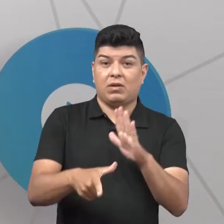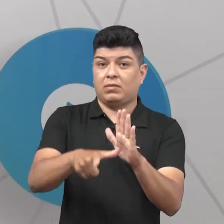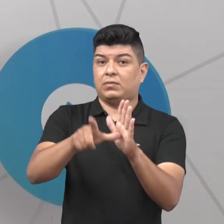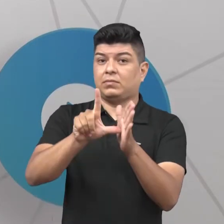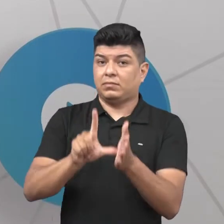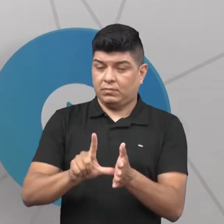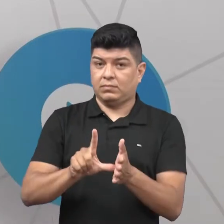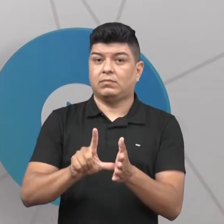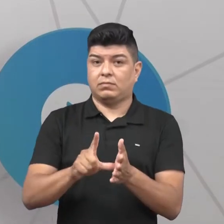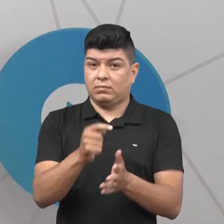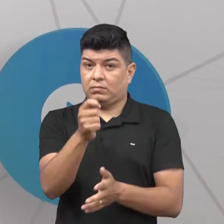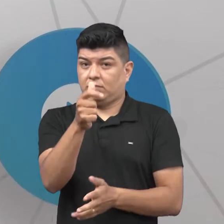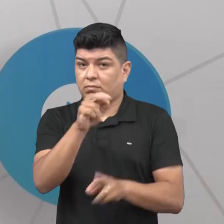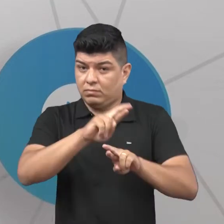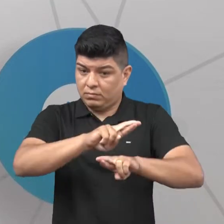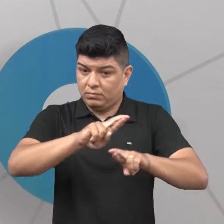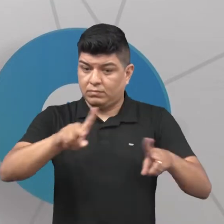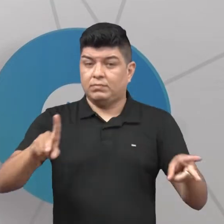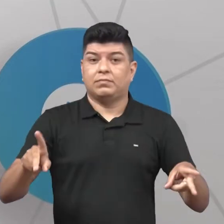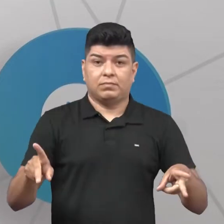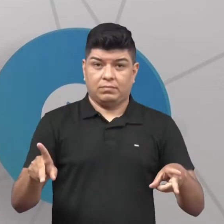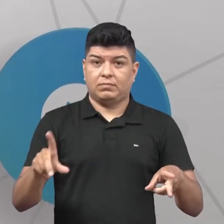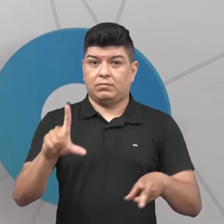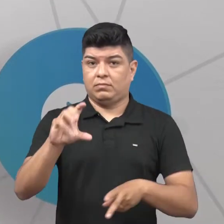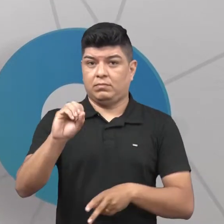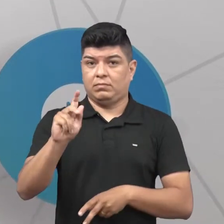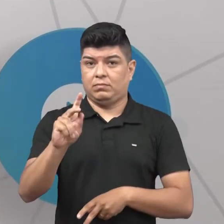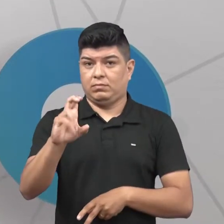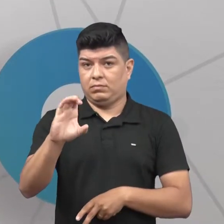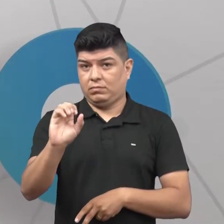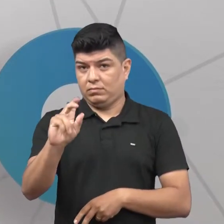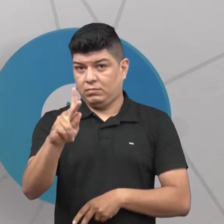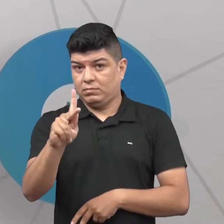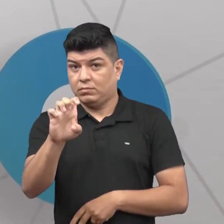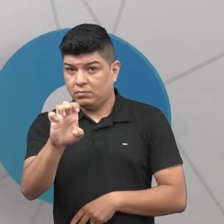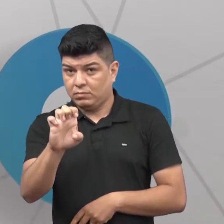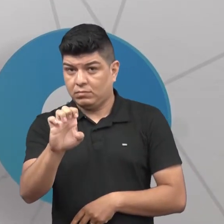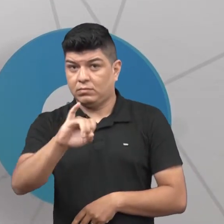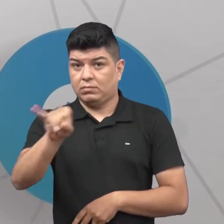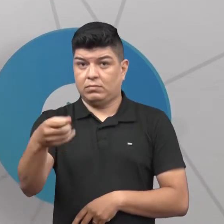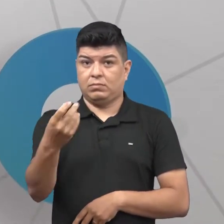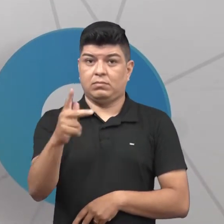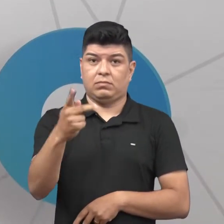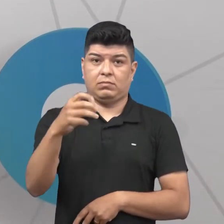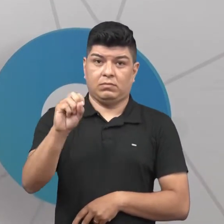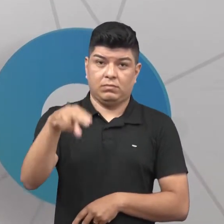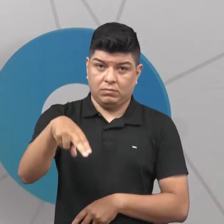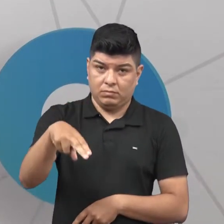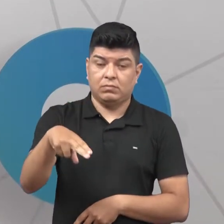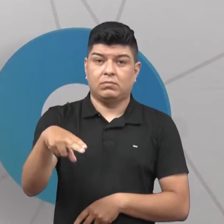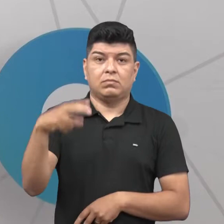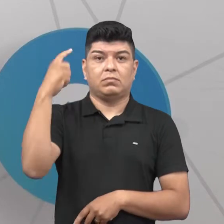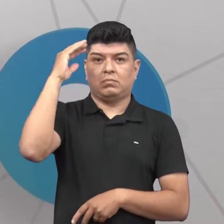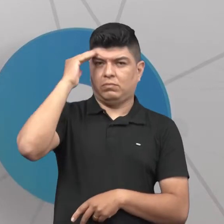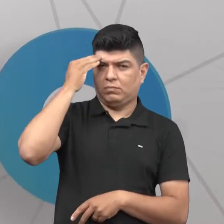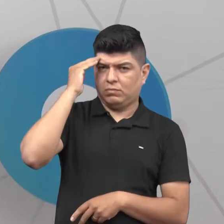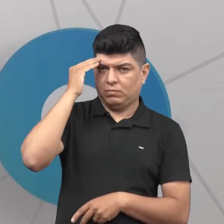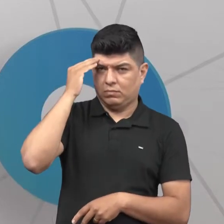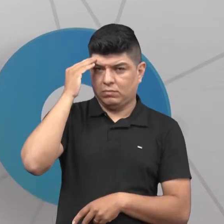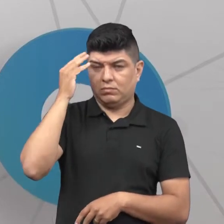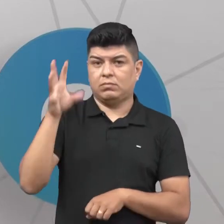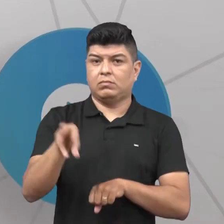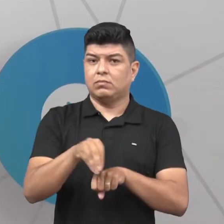antecederam, um pouco diferente de Locke. Que John Locke ele já tinha uma questão do racionalismo, para